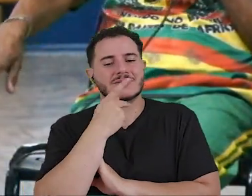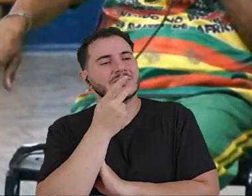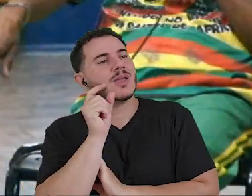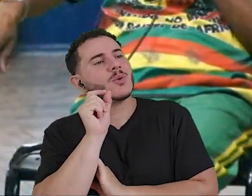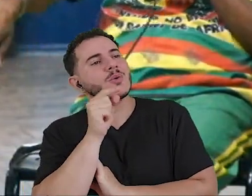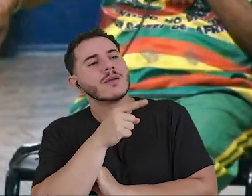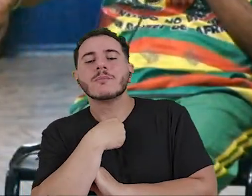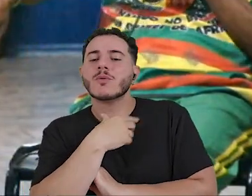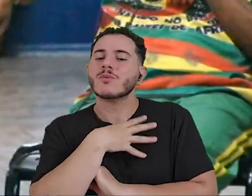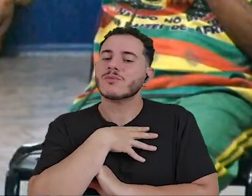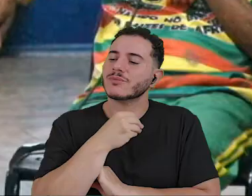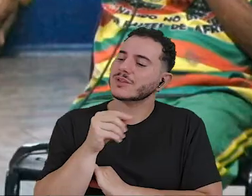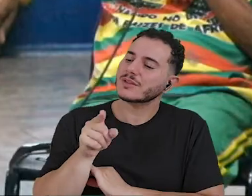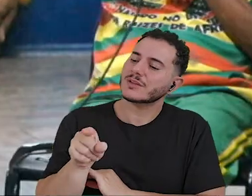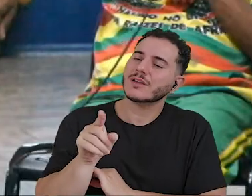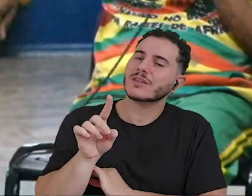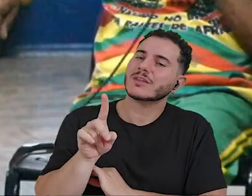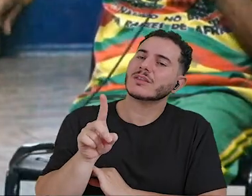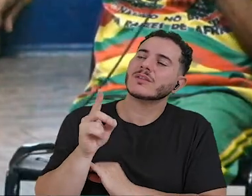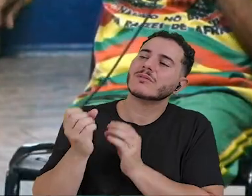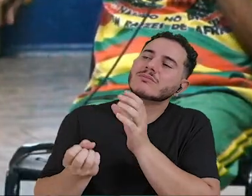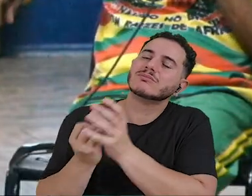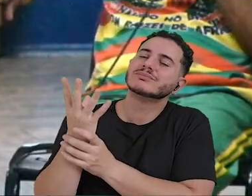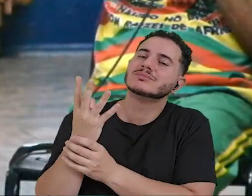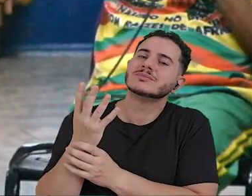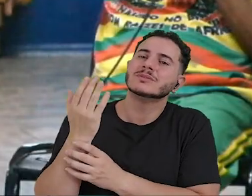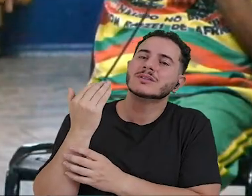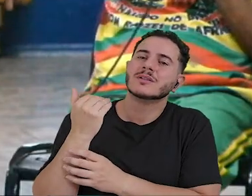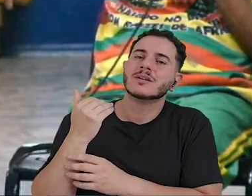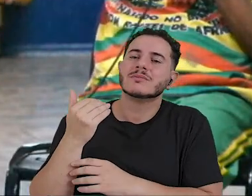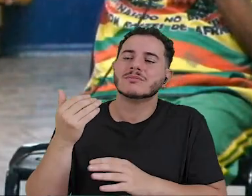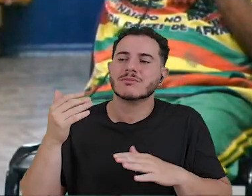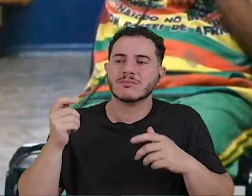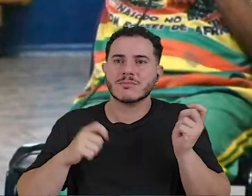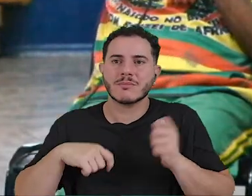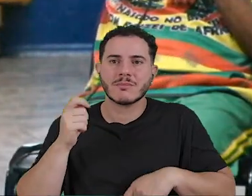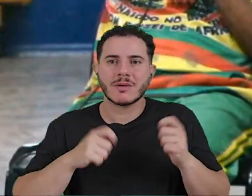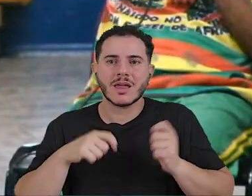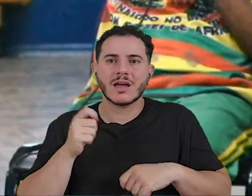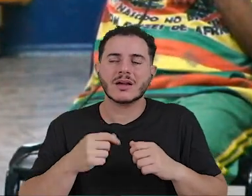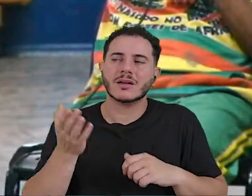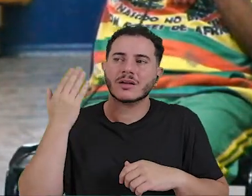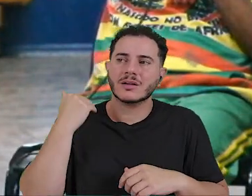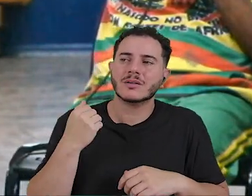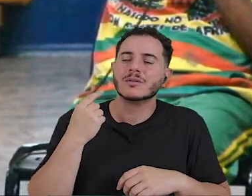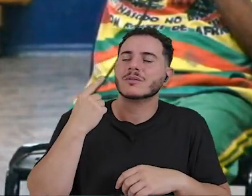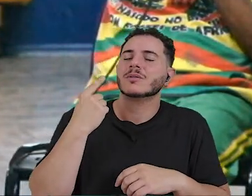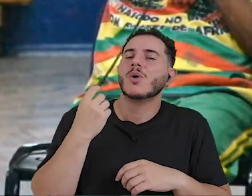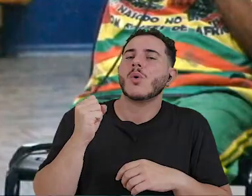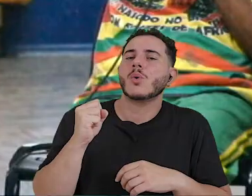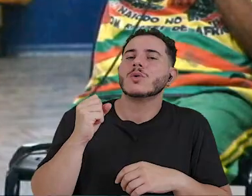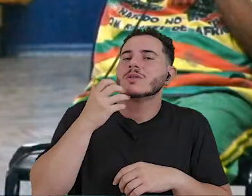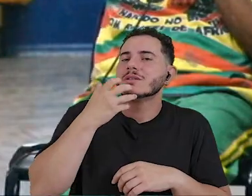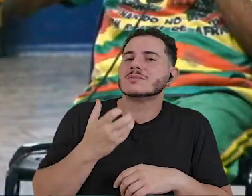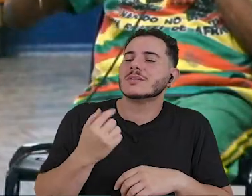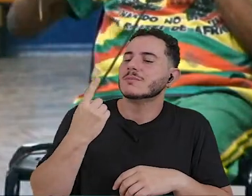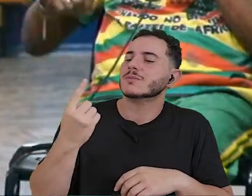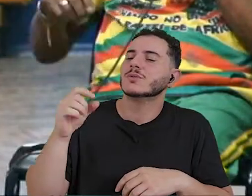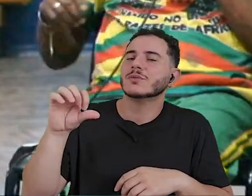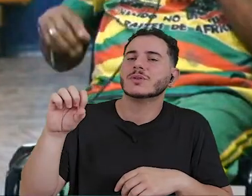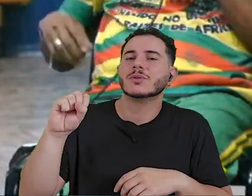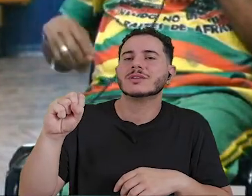da origem. Maracatu de Baque Virado, Leão Coroado, fundado em 8 de dezembro de 1863.